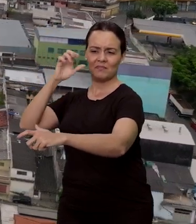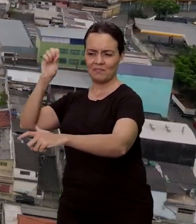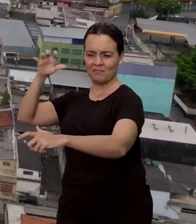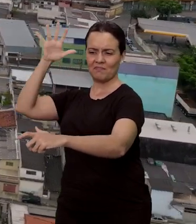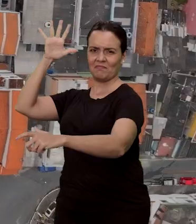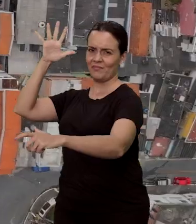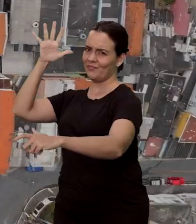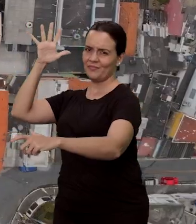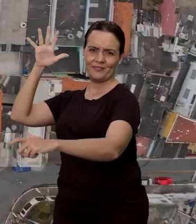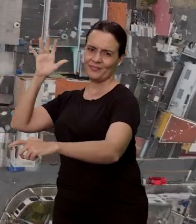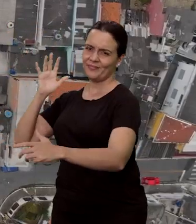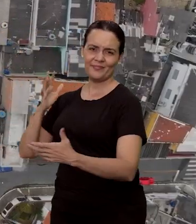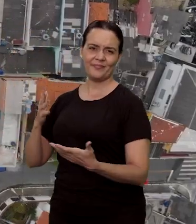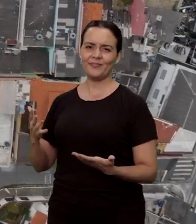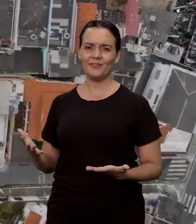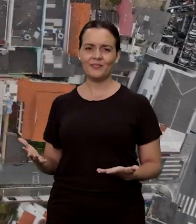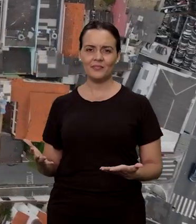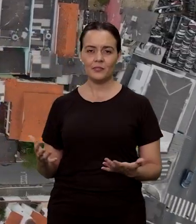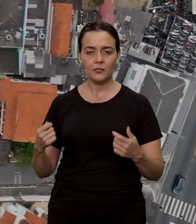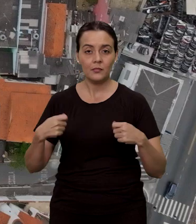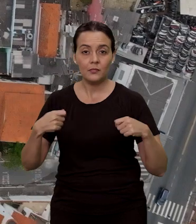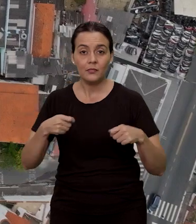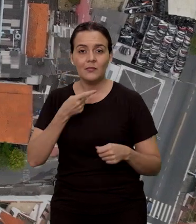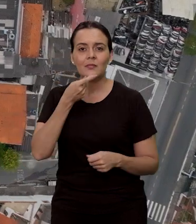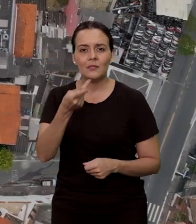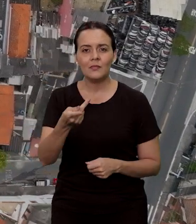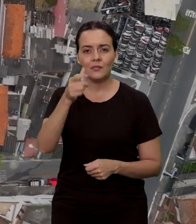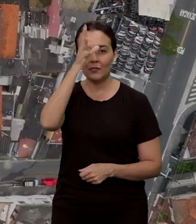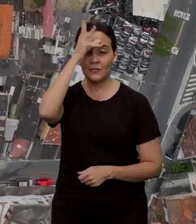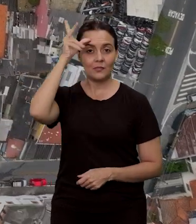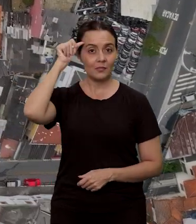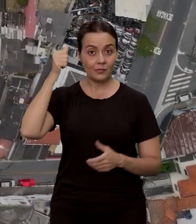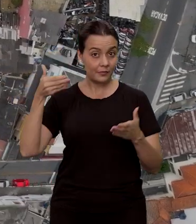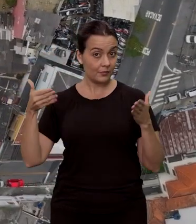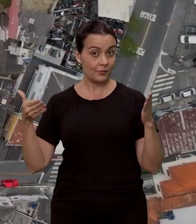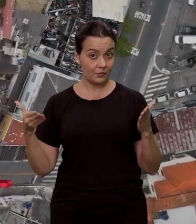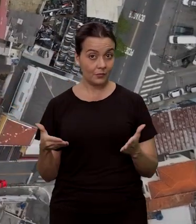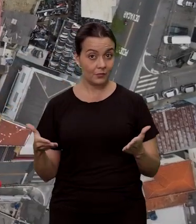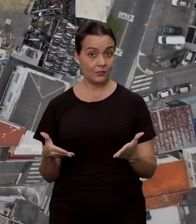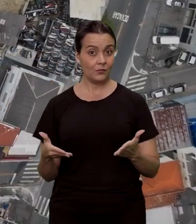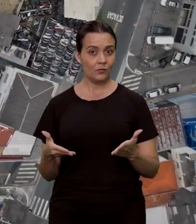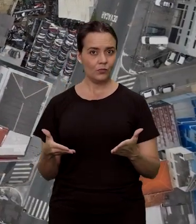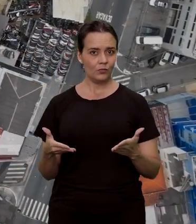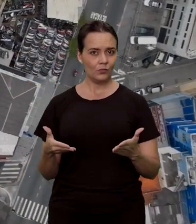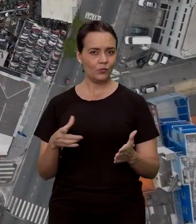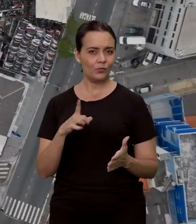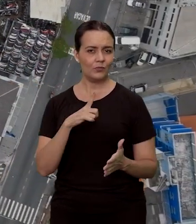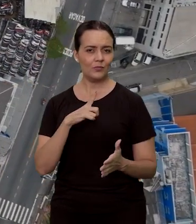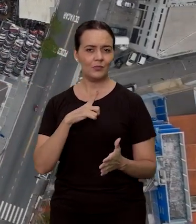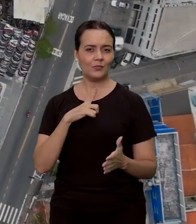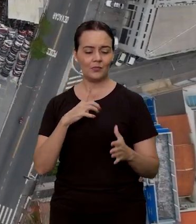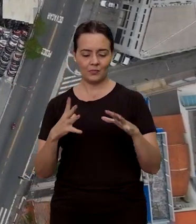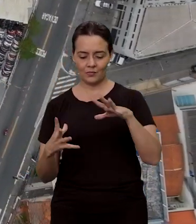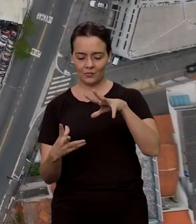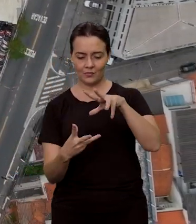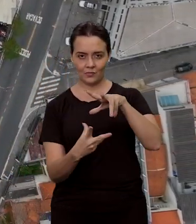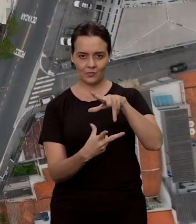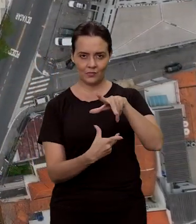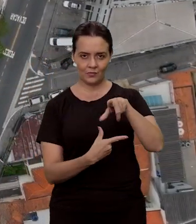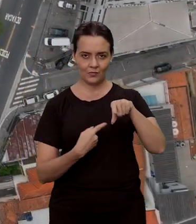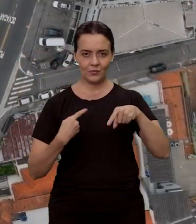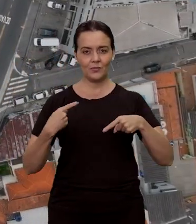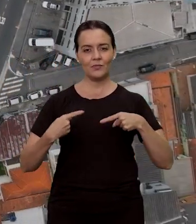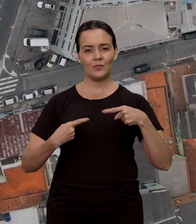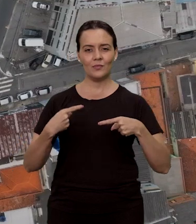mágico, quando a gente deveria dizer que a Amazônia hoje, ela é,